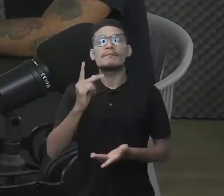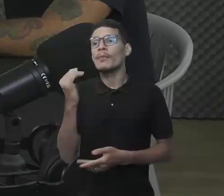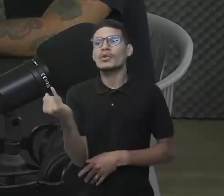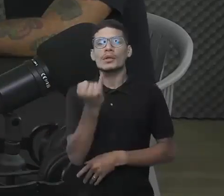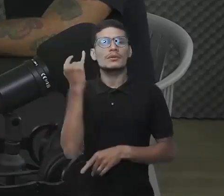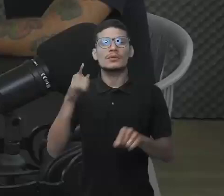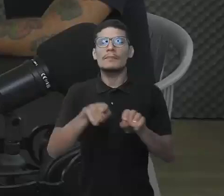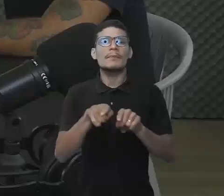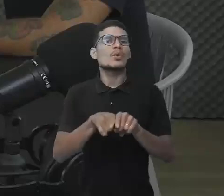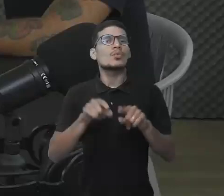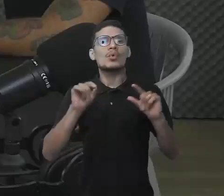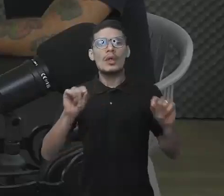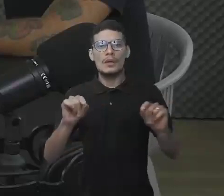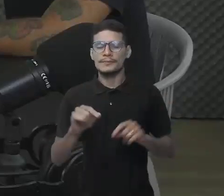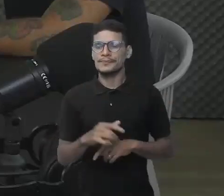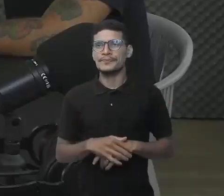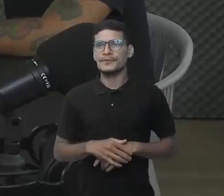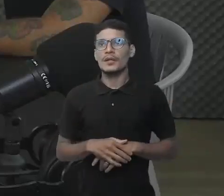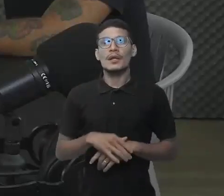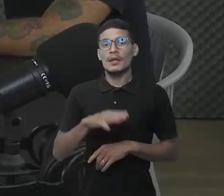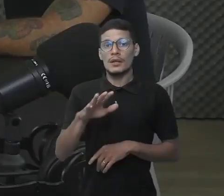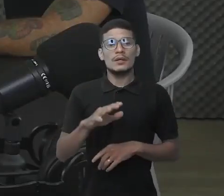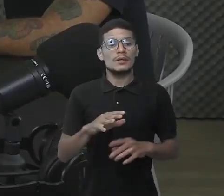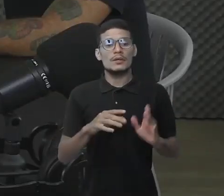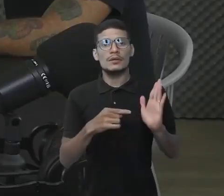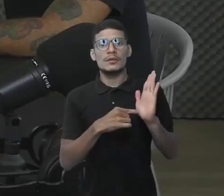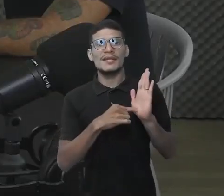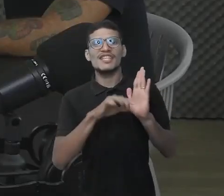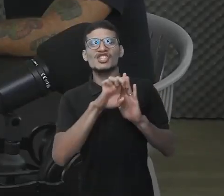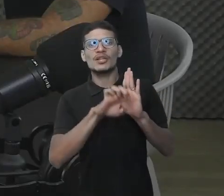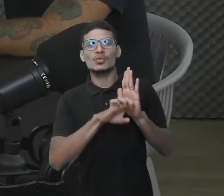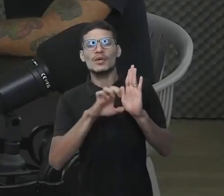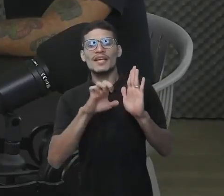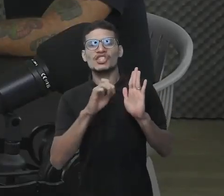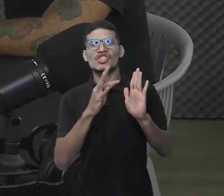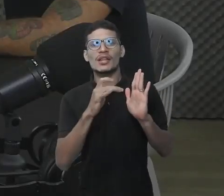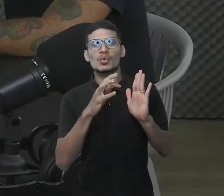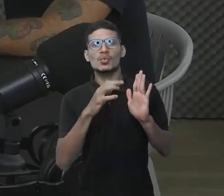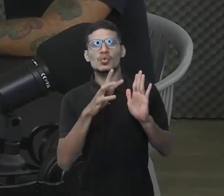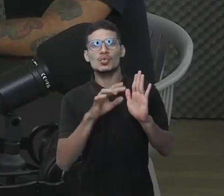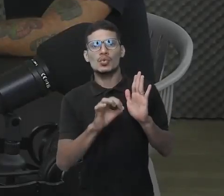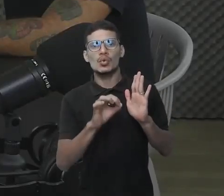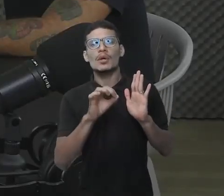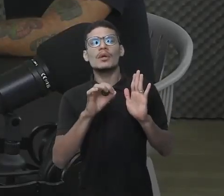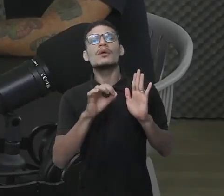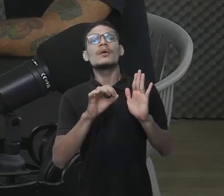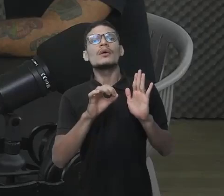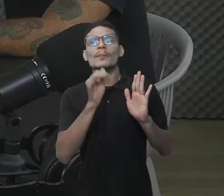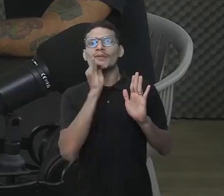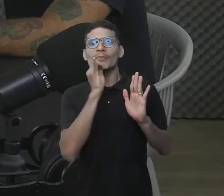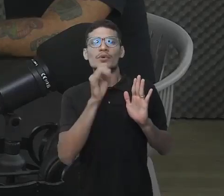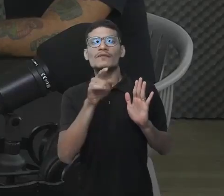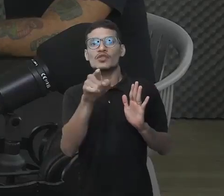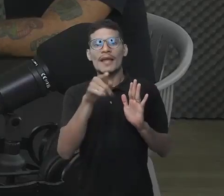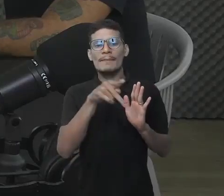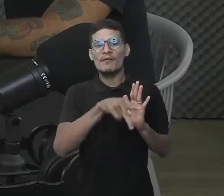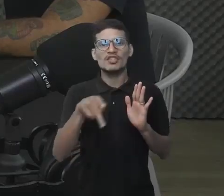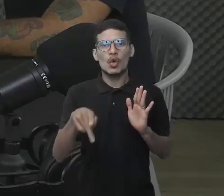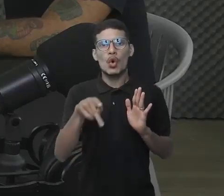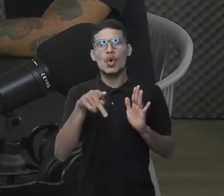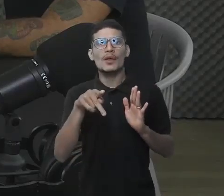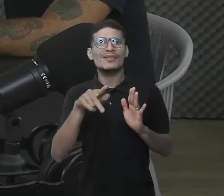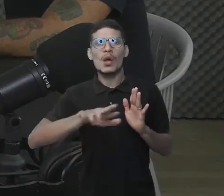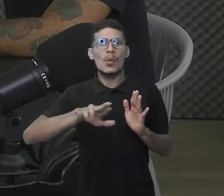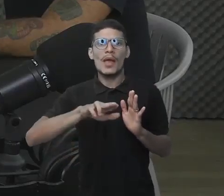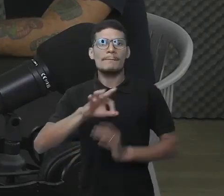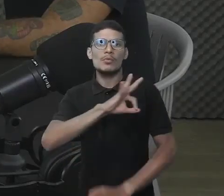fundamental é que o estatuto, ele fala que, você não precisa, você não é o professor, a professora não é policial,